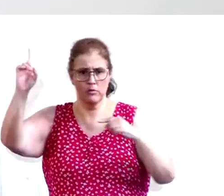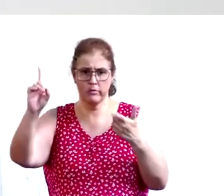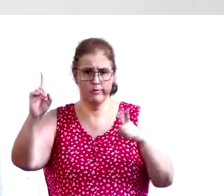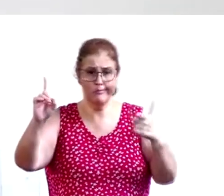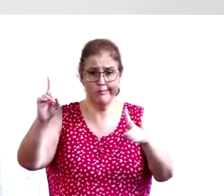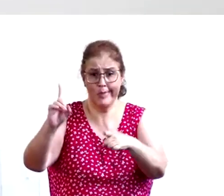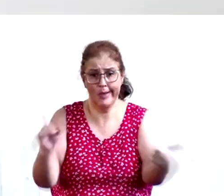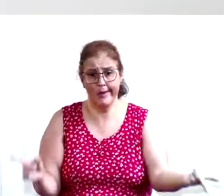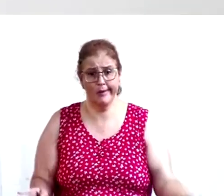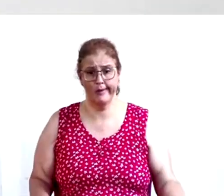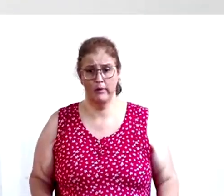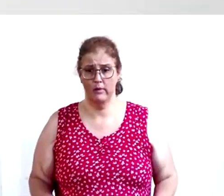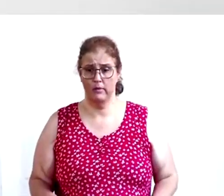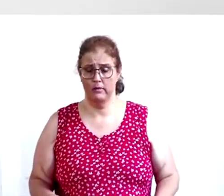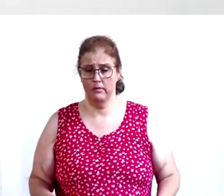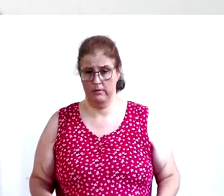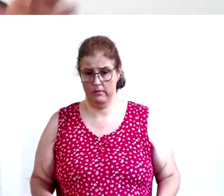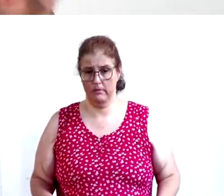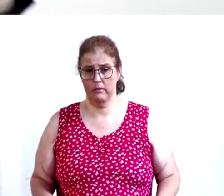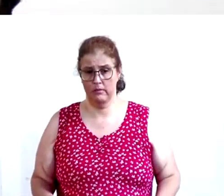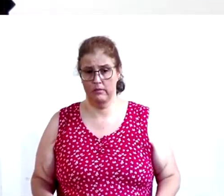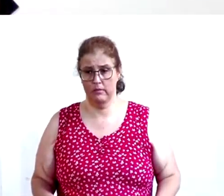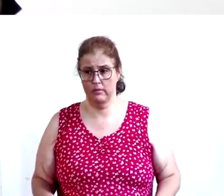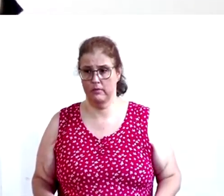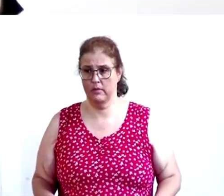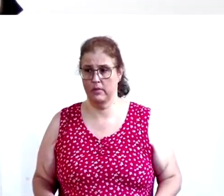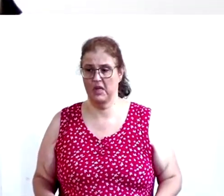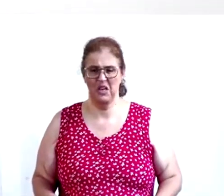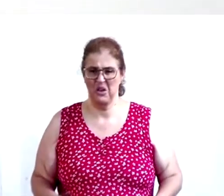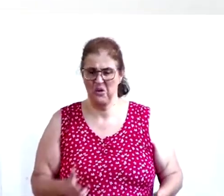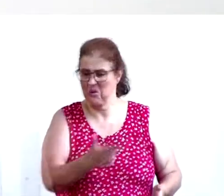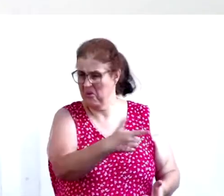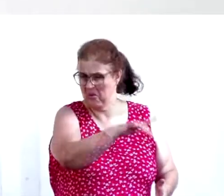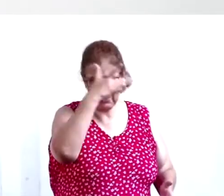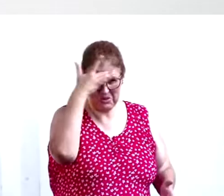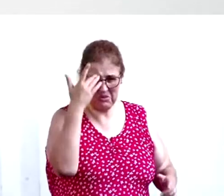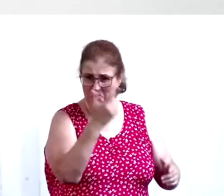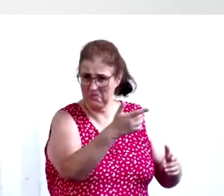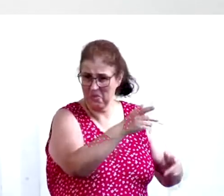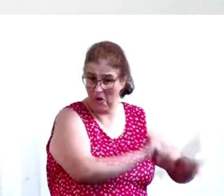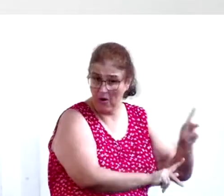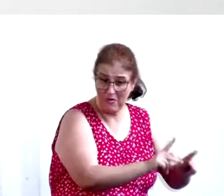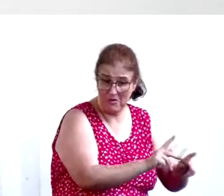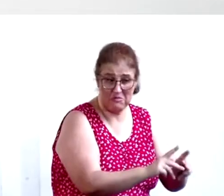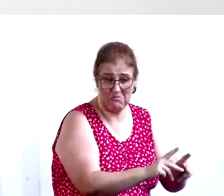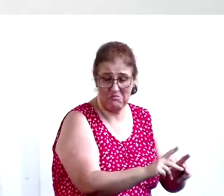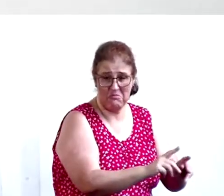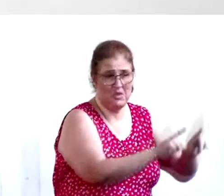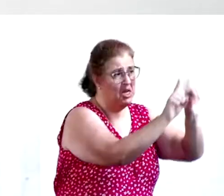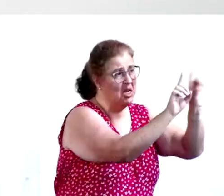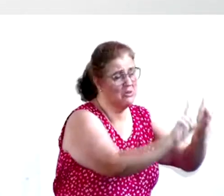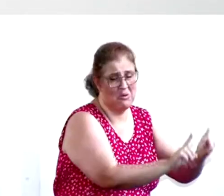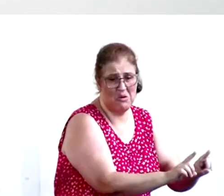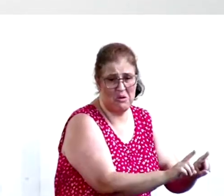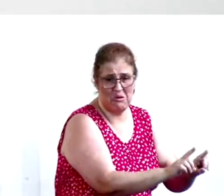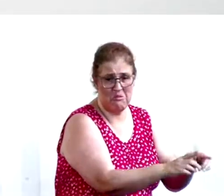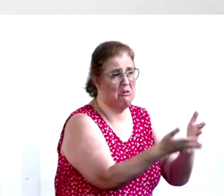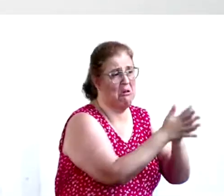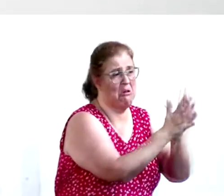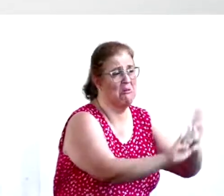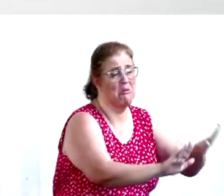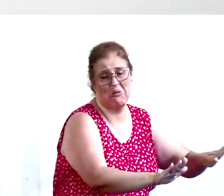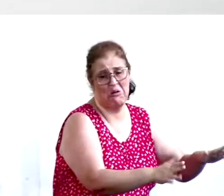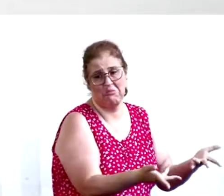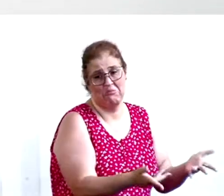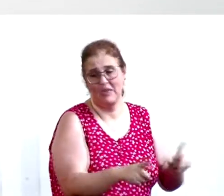vocês outros ídolos. Os outros podem adorar quem eles quiserem, vocês não, porque vocês não precisam, porque vocês andam